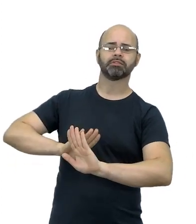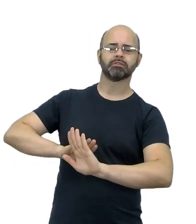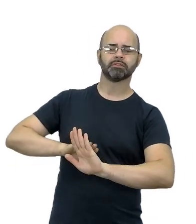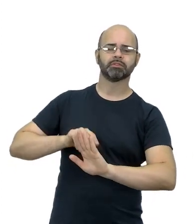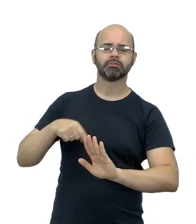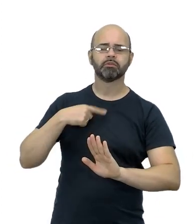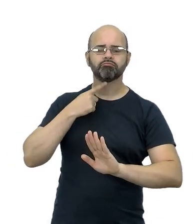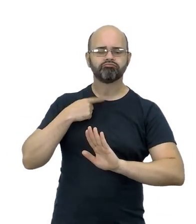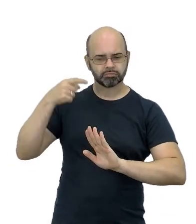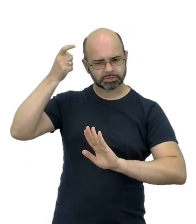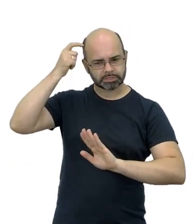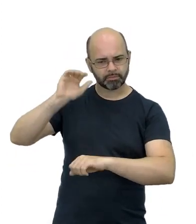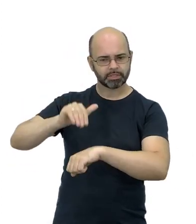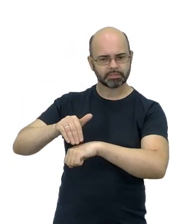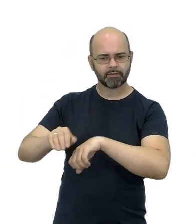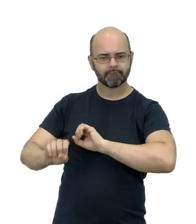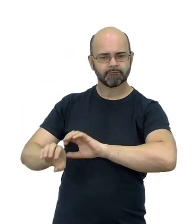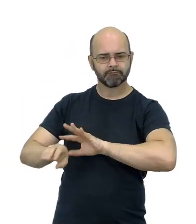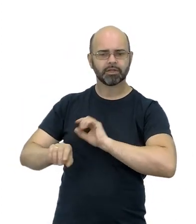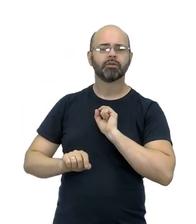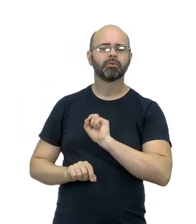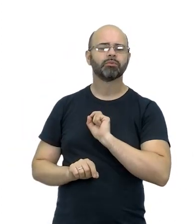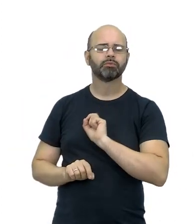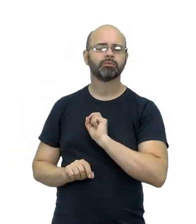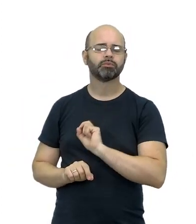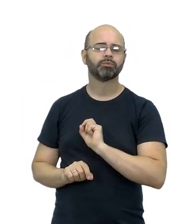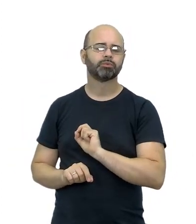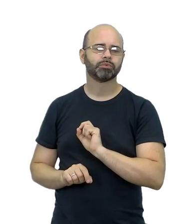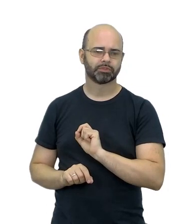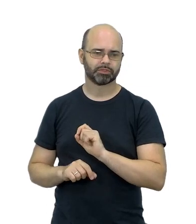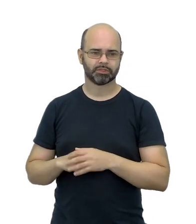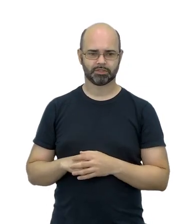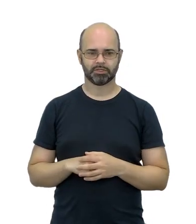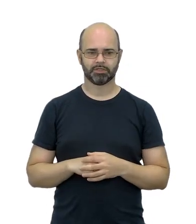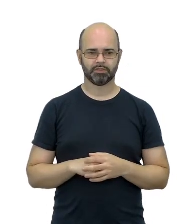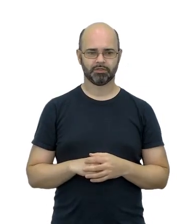ali uma referência que é do casal Van Hille, eles foram